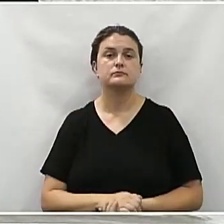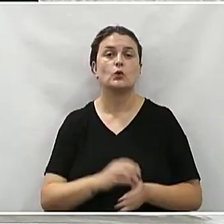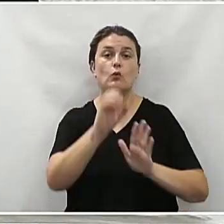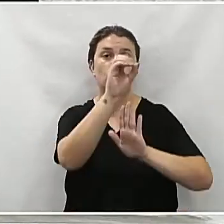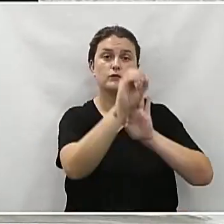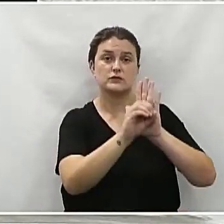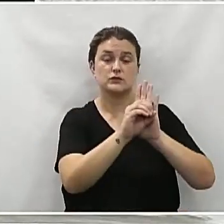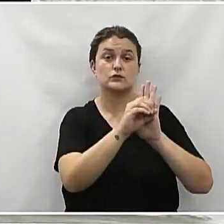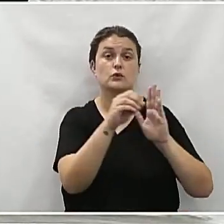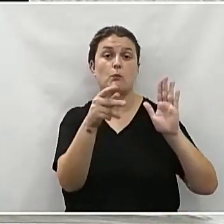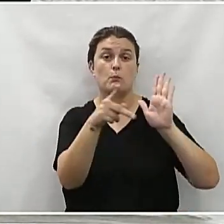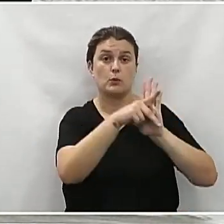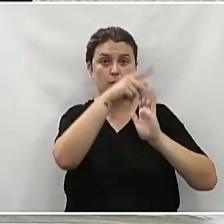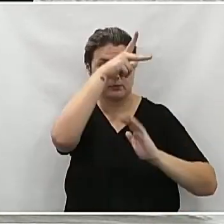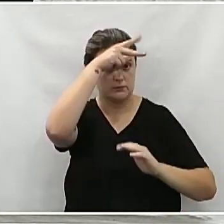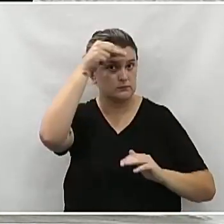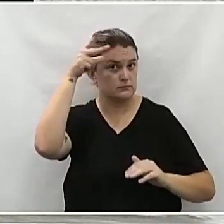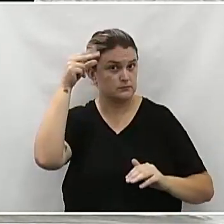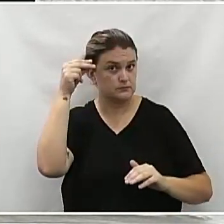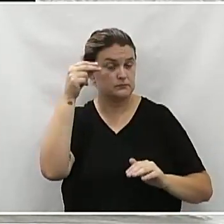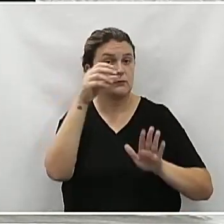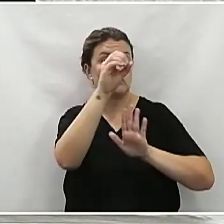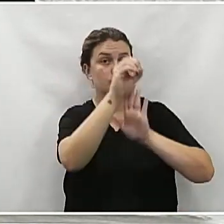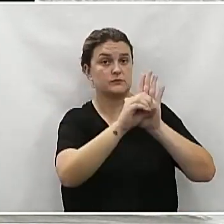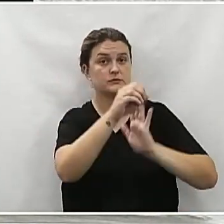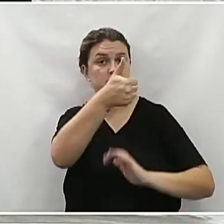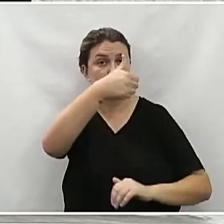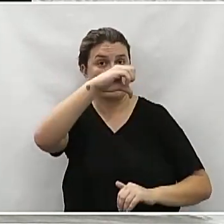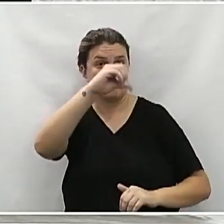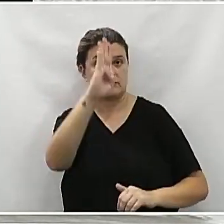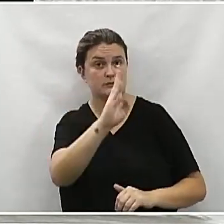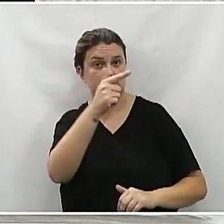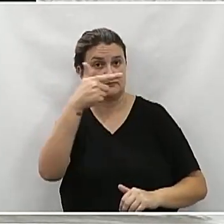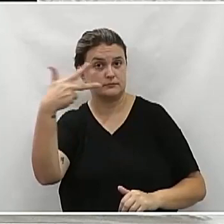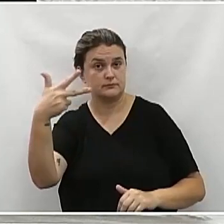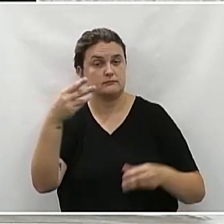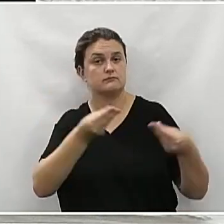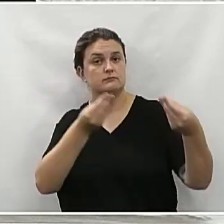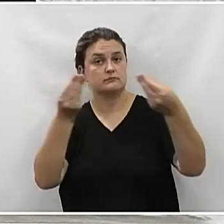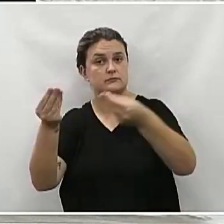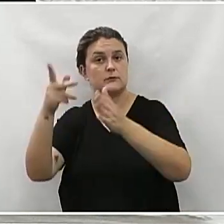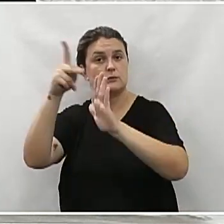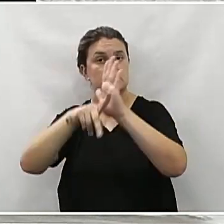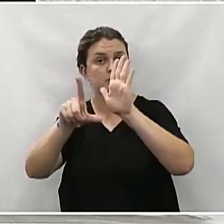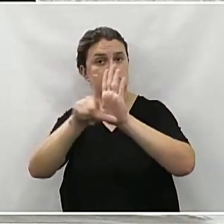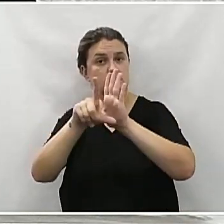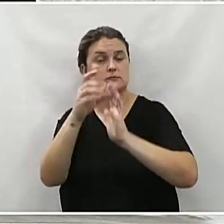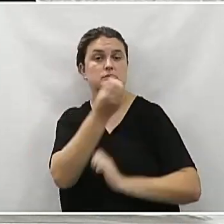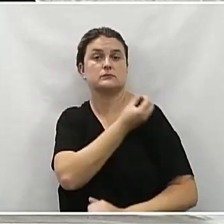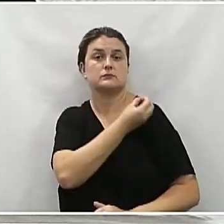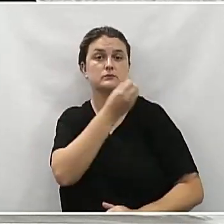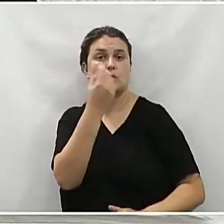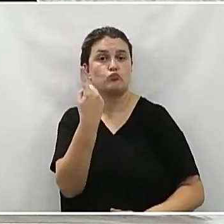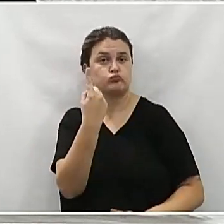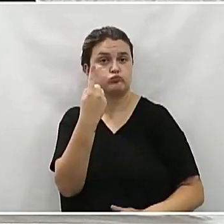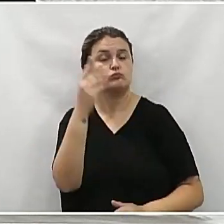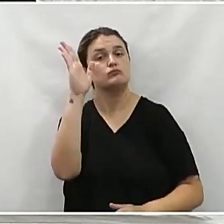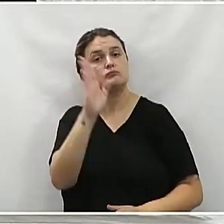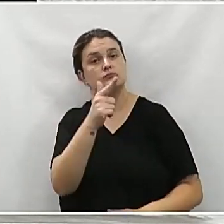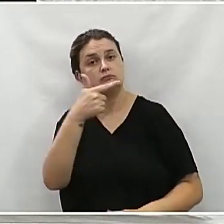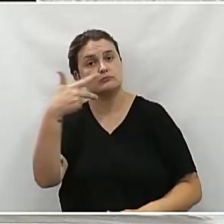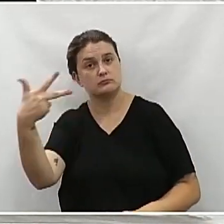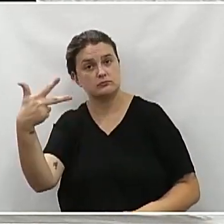Ofícios do Executivo. Ofício 19 de 2023, encaminha projeto de lei ordinária, número 1 de